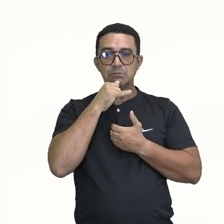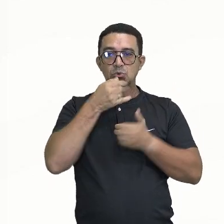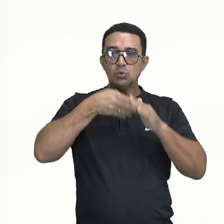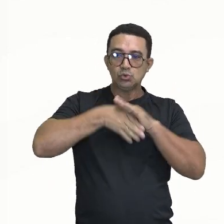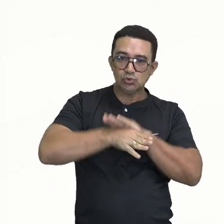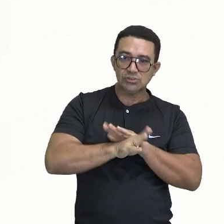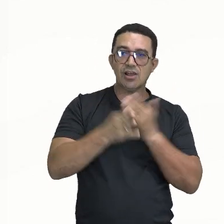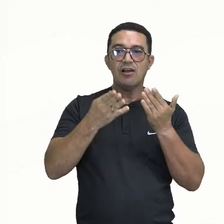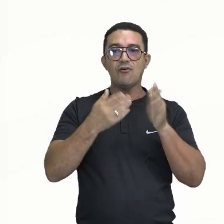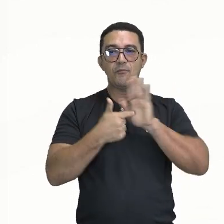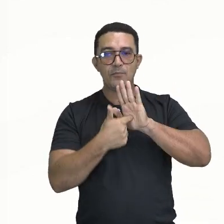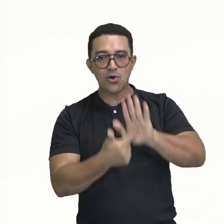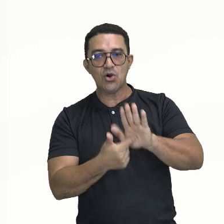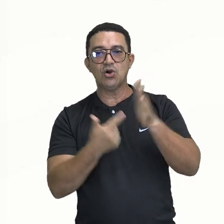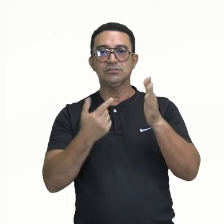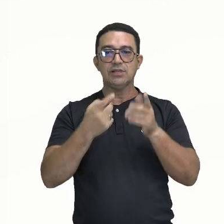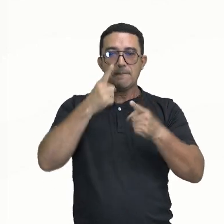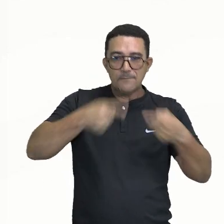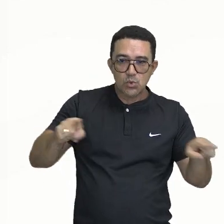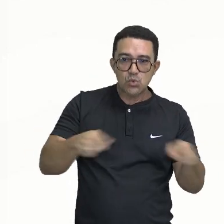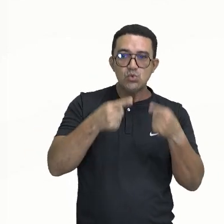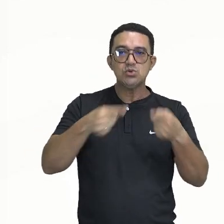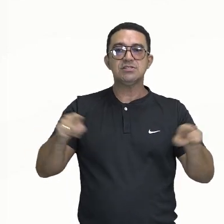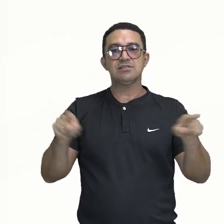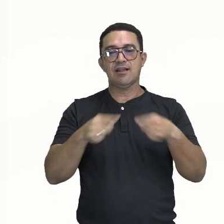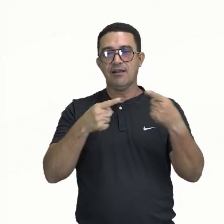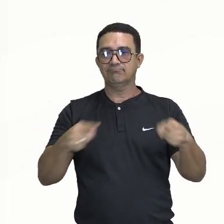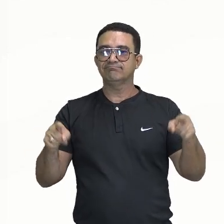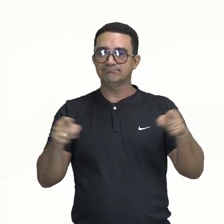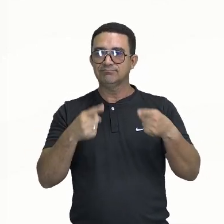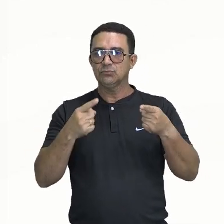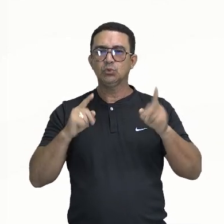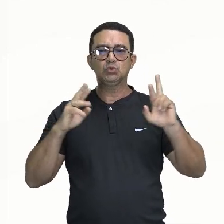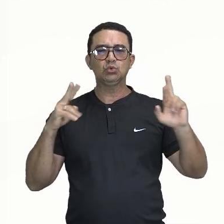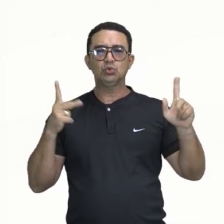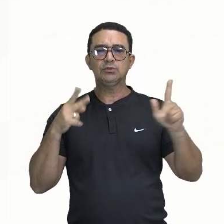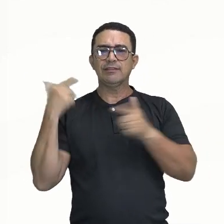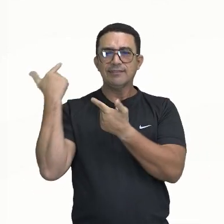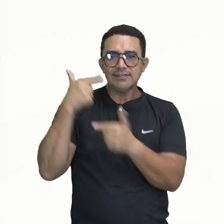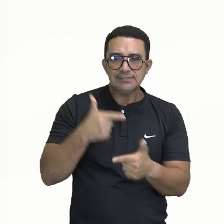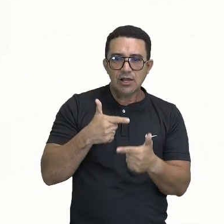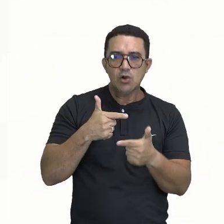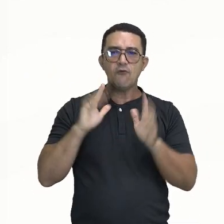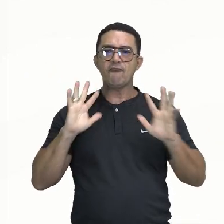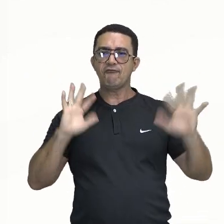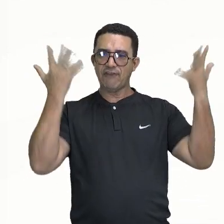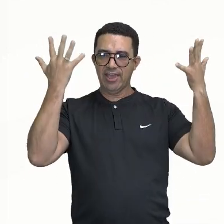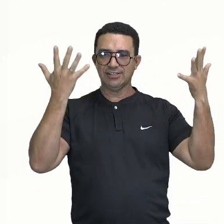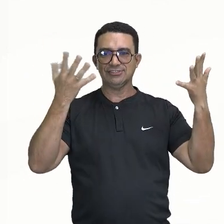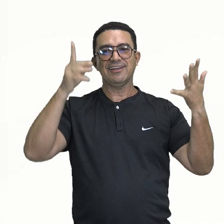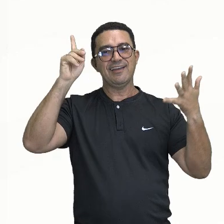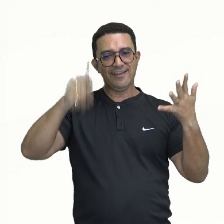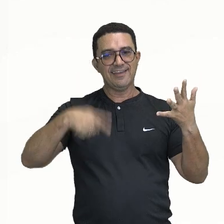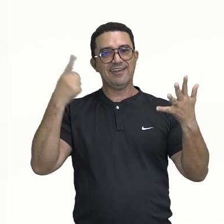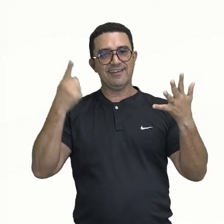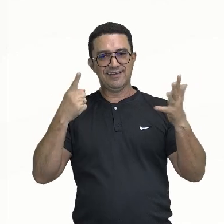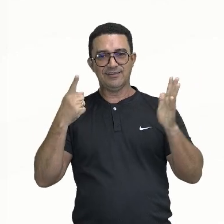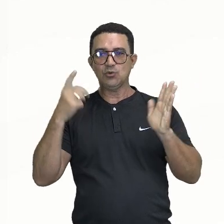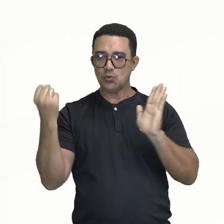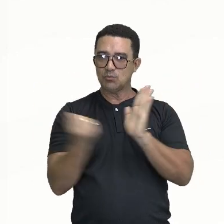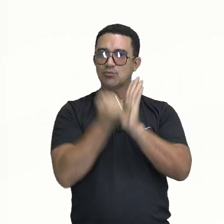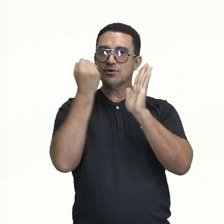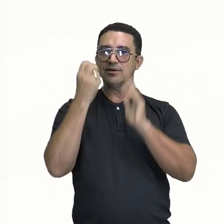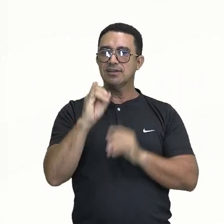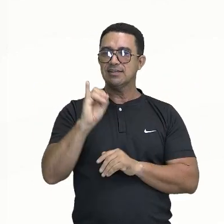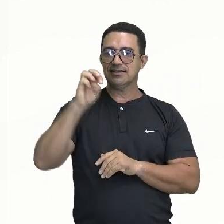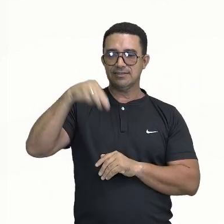comunidades, manifestações, músicas, todos os rituais e festas que marcam ali o